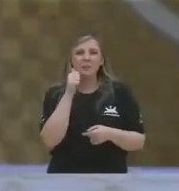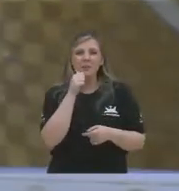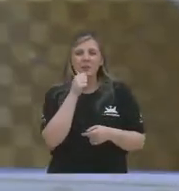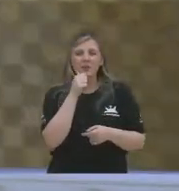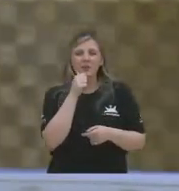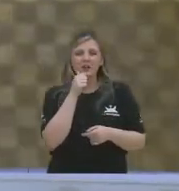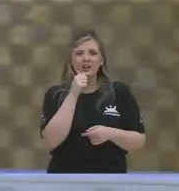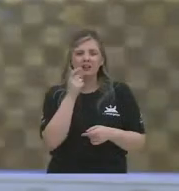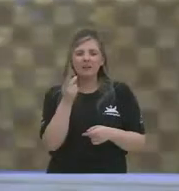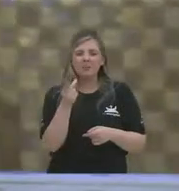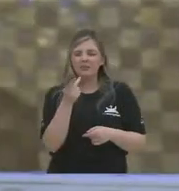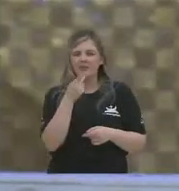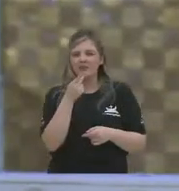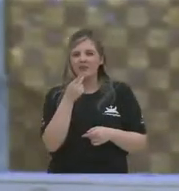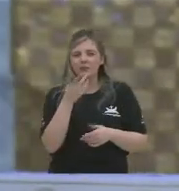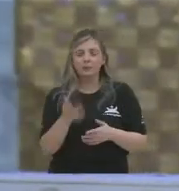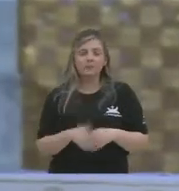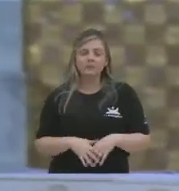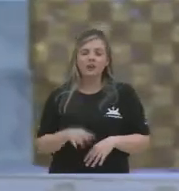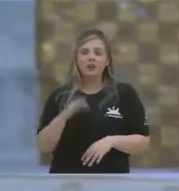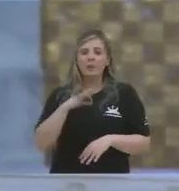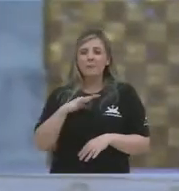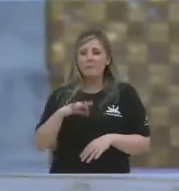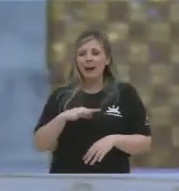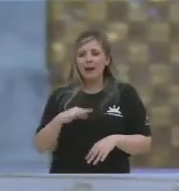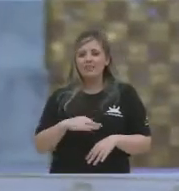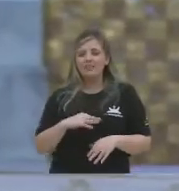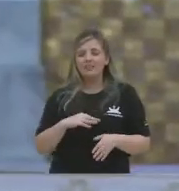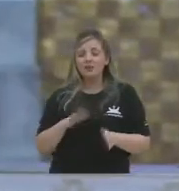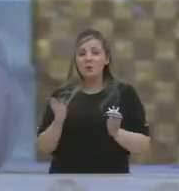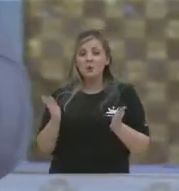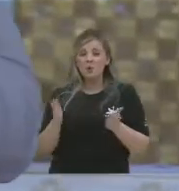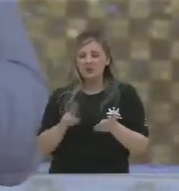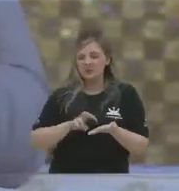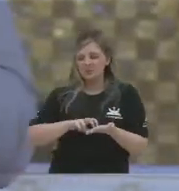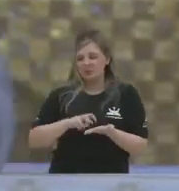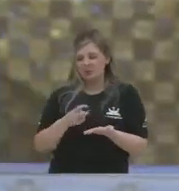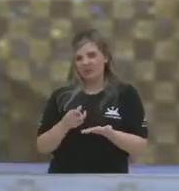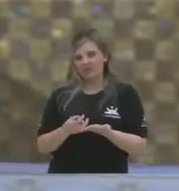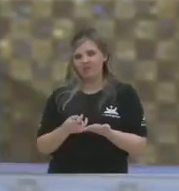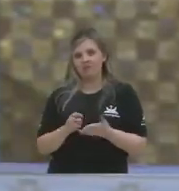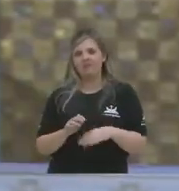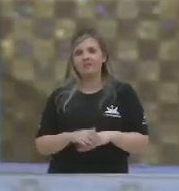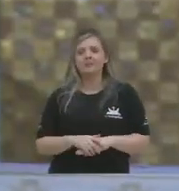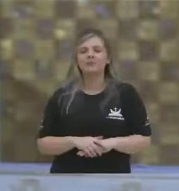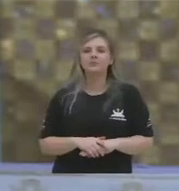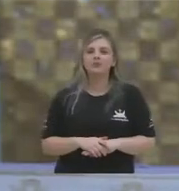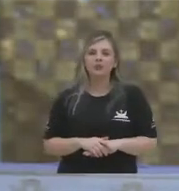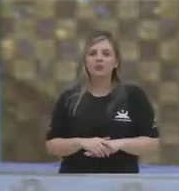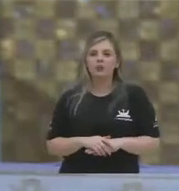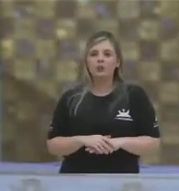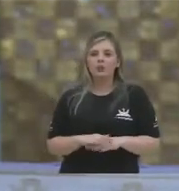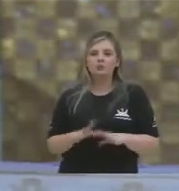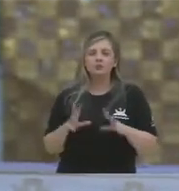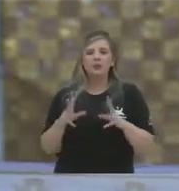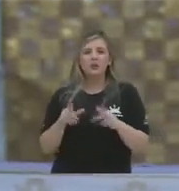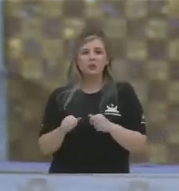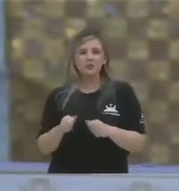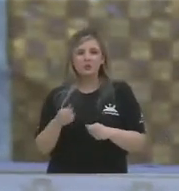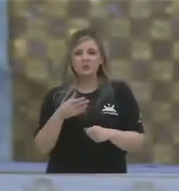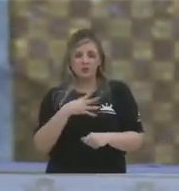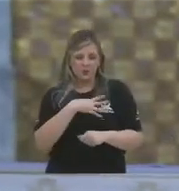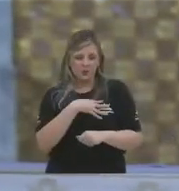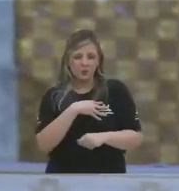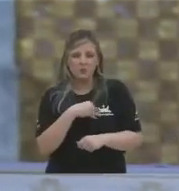morte, com os filhos jovens ainda, os filhos todos com abaixo de 19 anos, 5